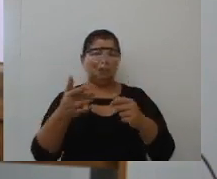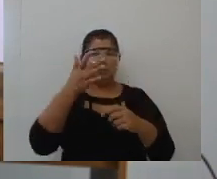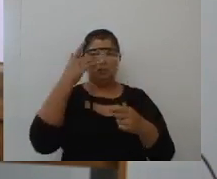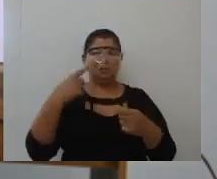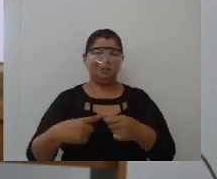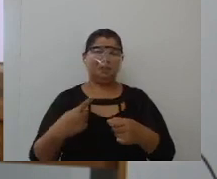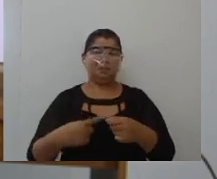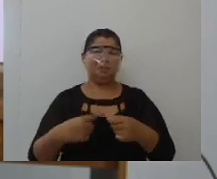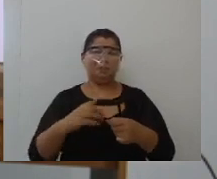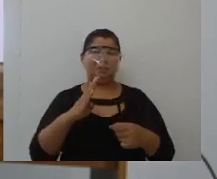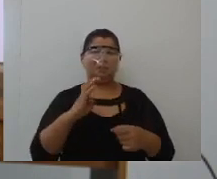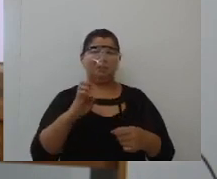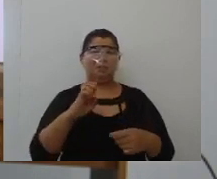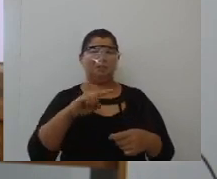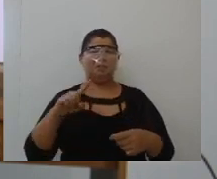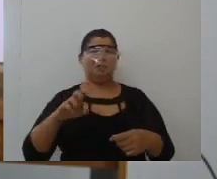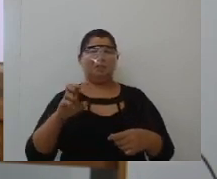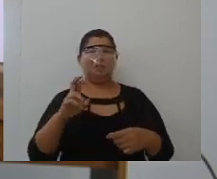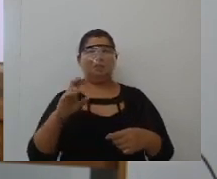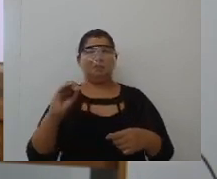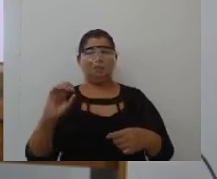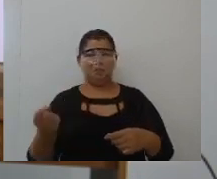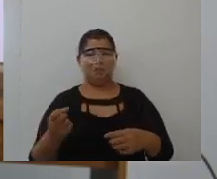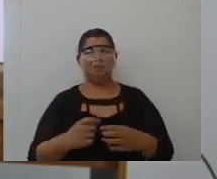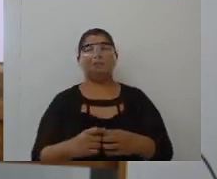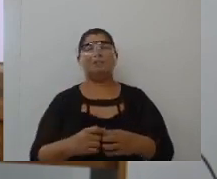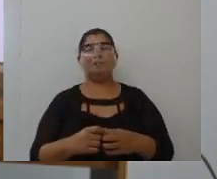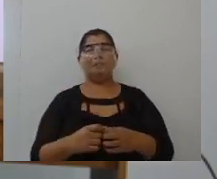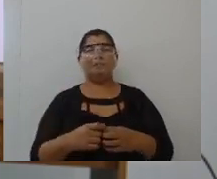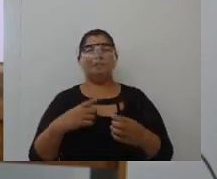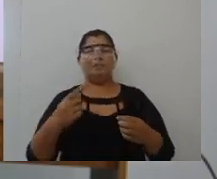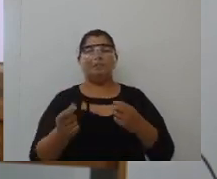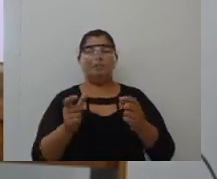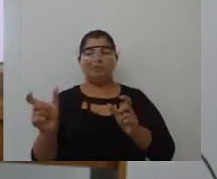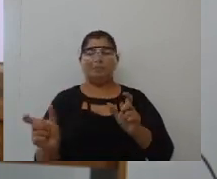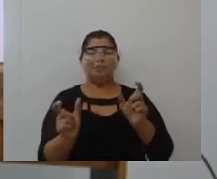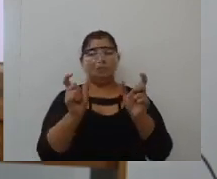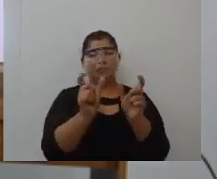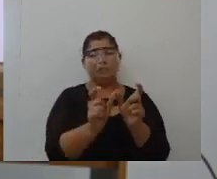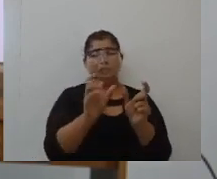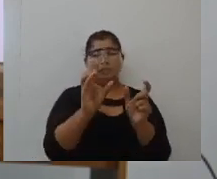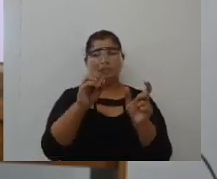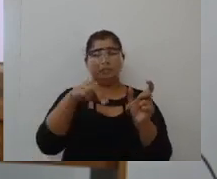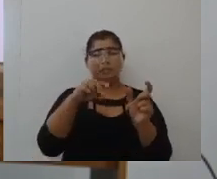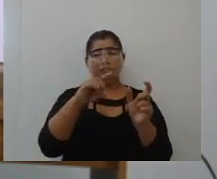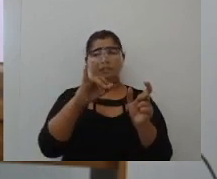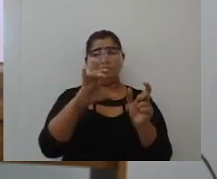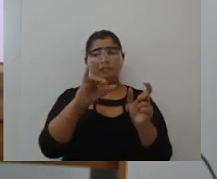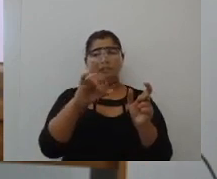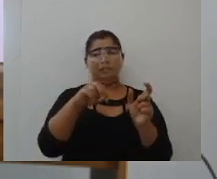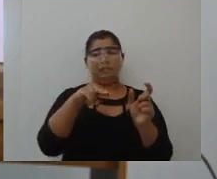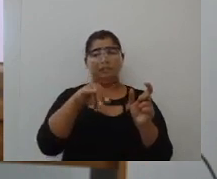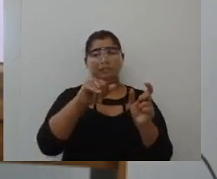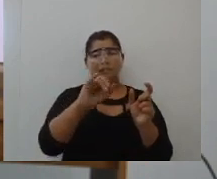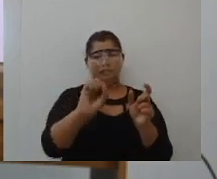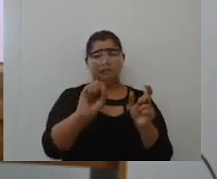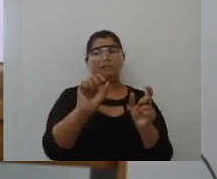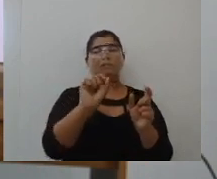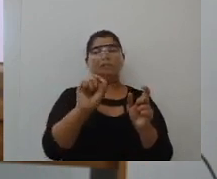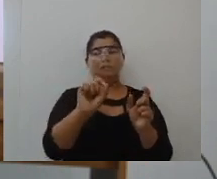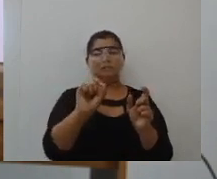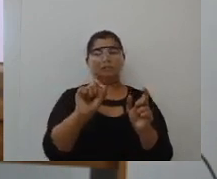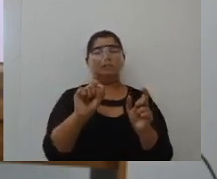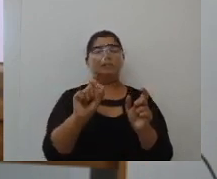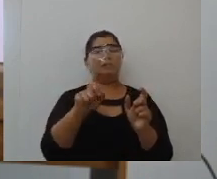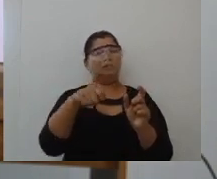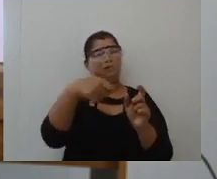Bezerros. Sobre as conjunções condicionais. Maravilha. Olha, as conjunções condicionais o próprio nome diz, né?